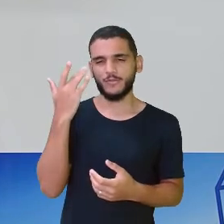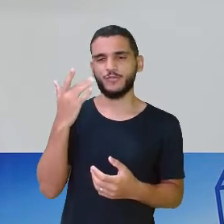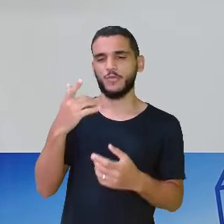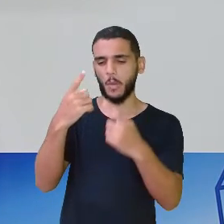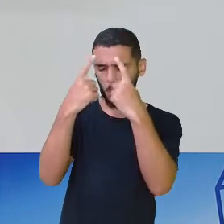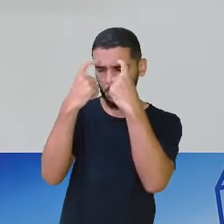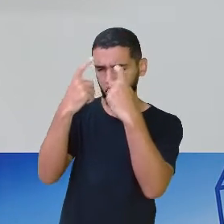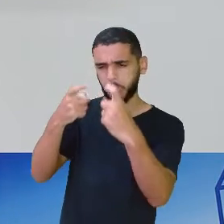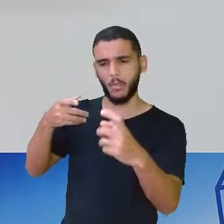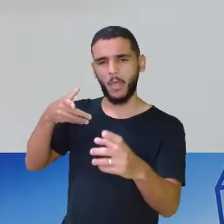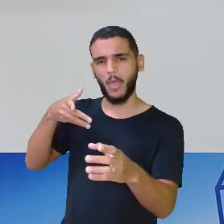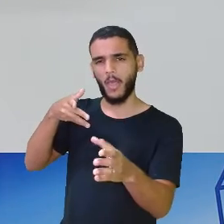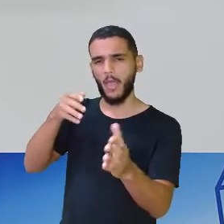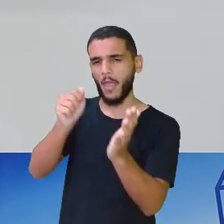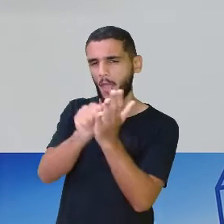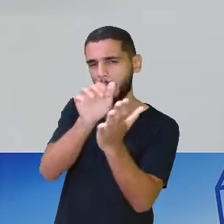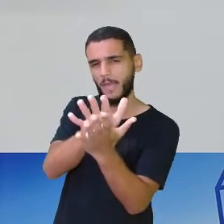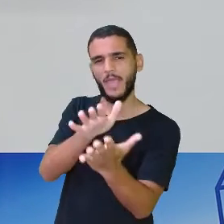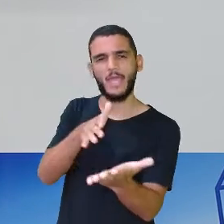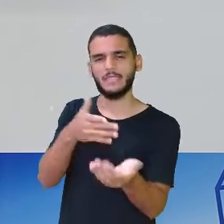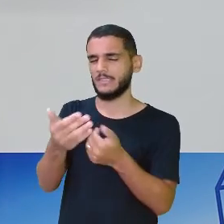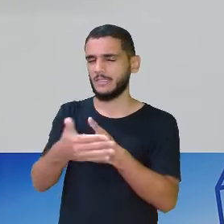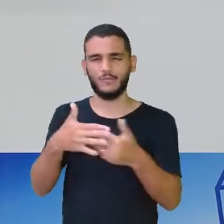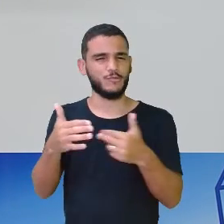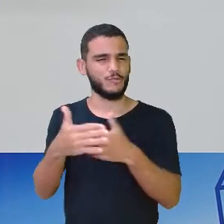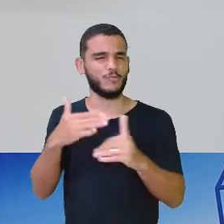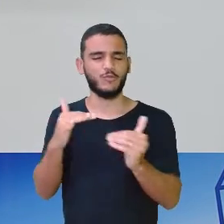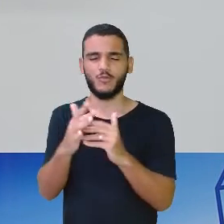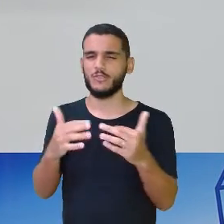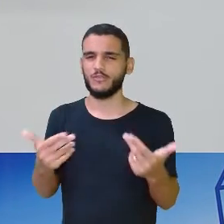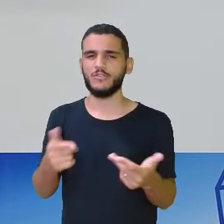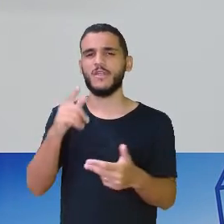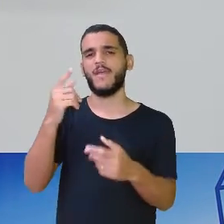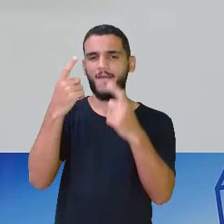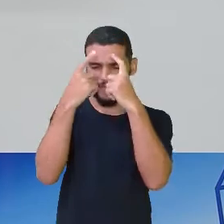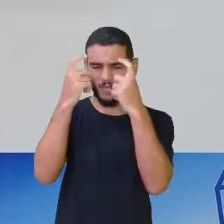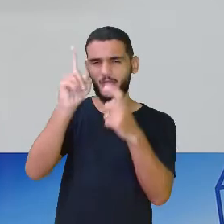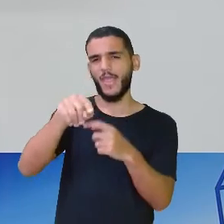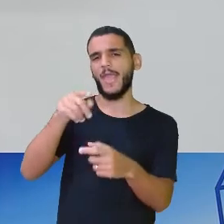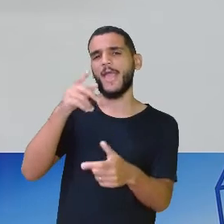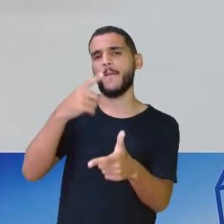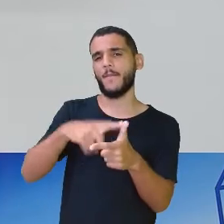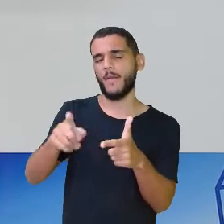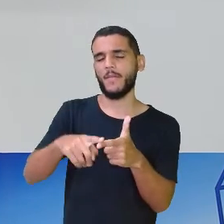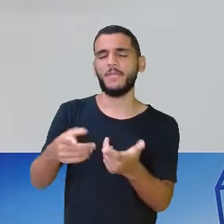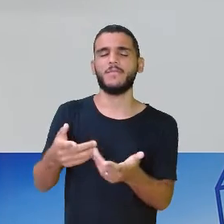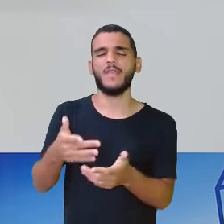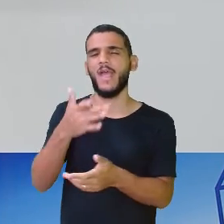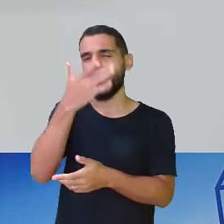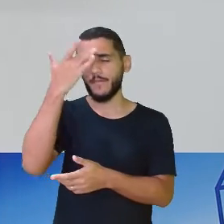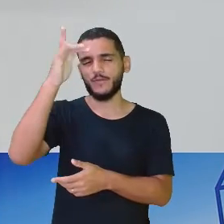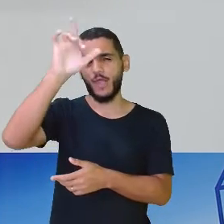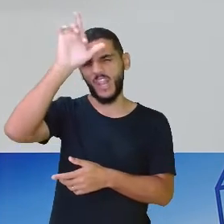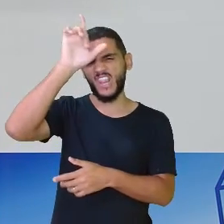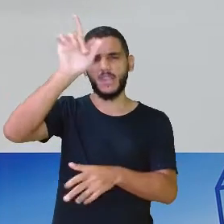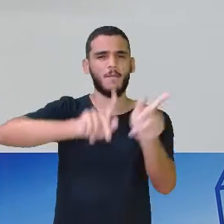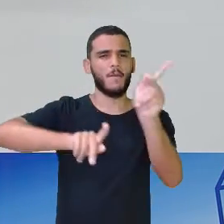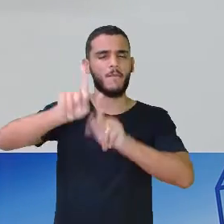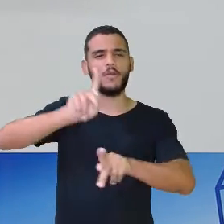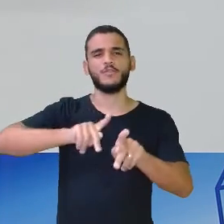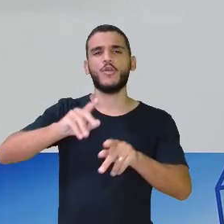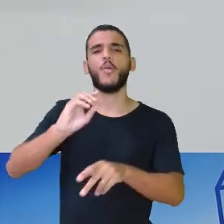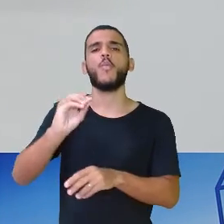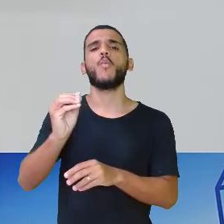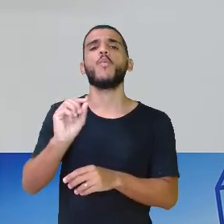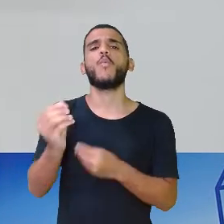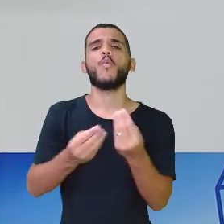Aí você sai já agoniado, então a violência é um problema. Aí o líder populista ele vai dizer assim: como é que a gente resolve